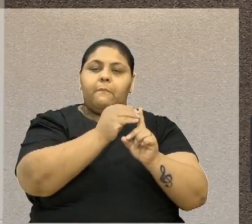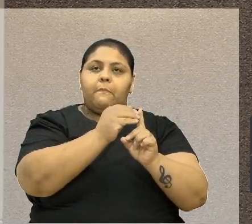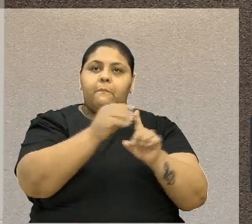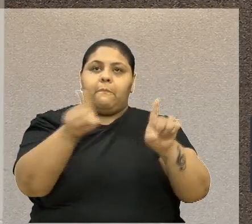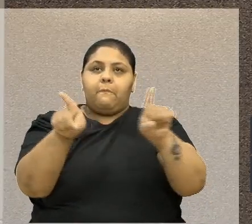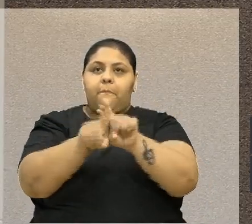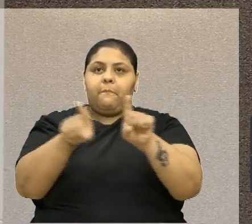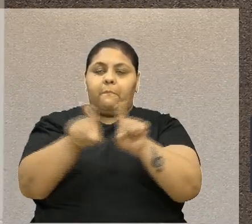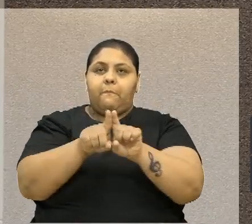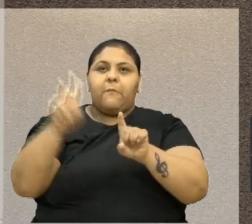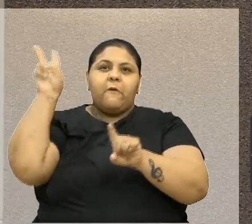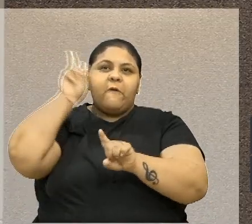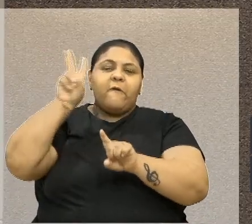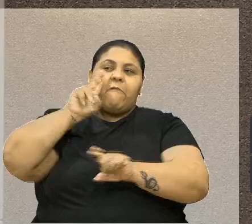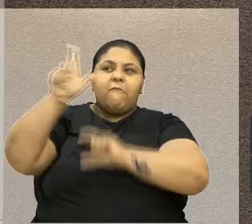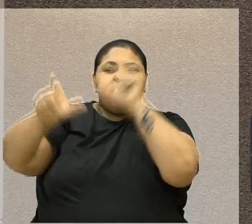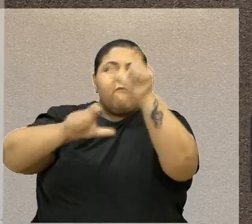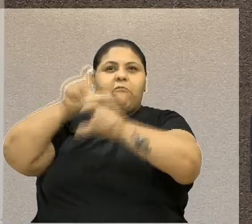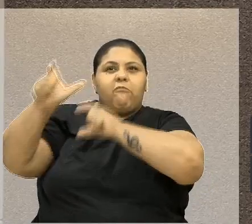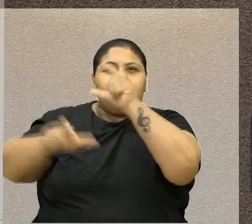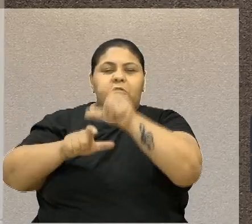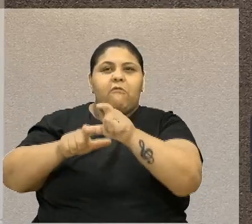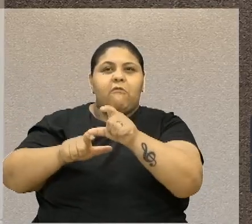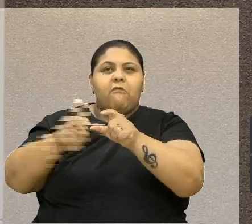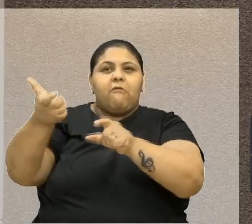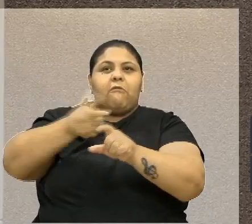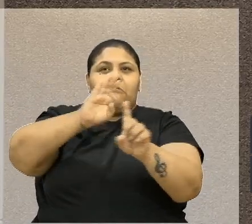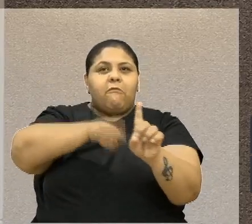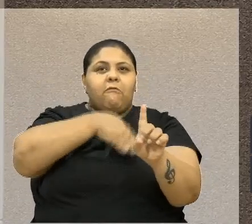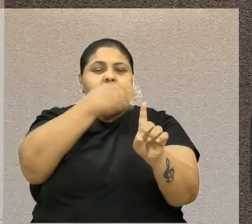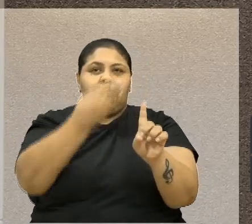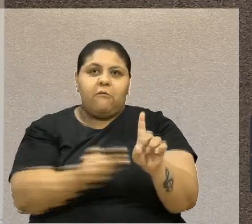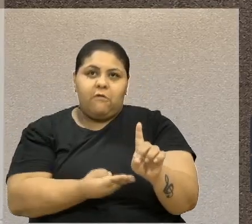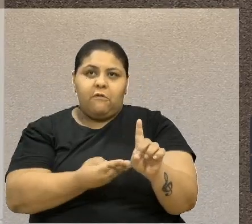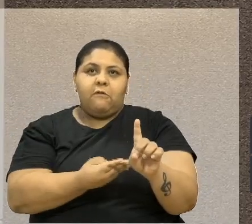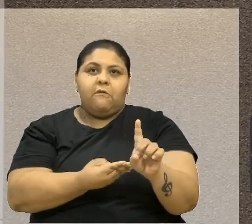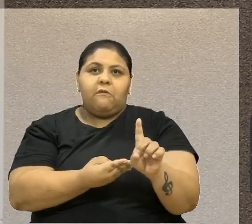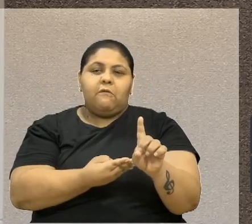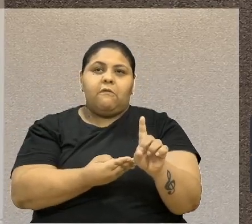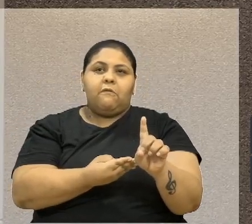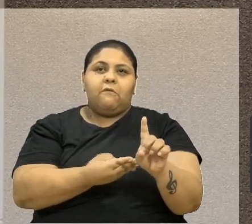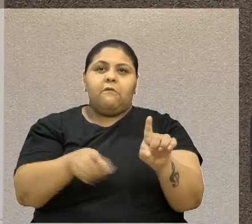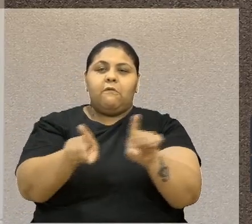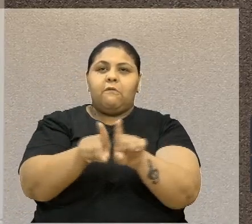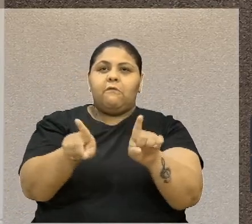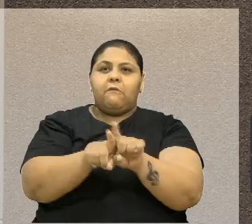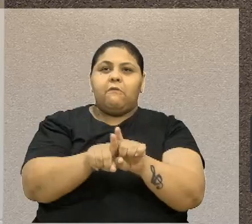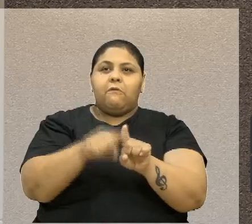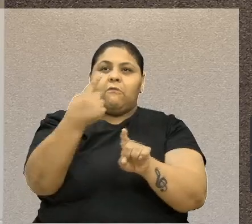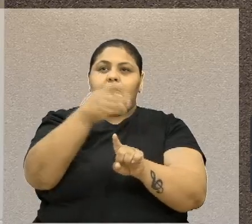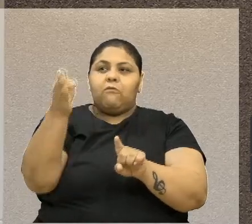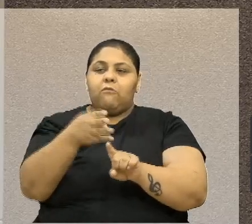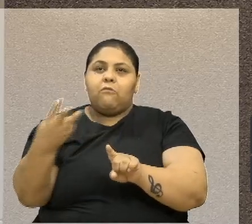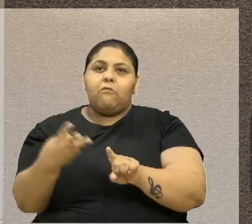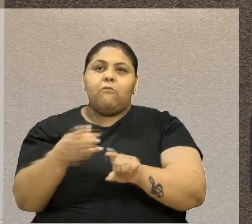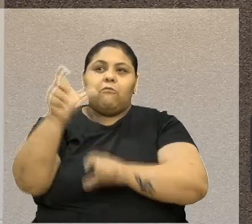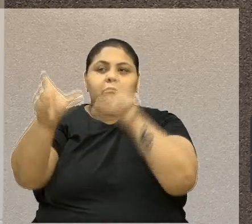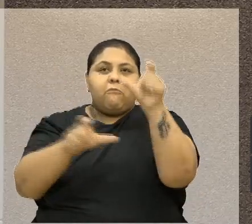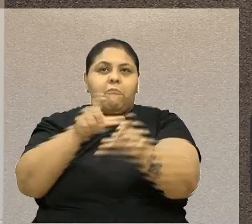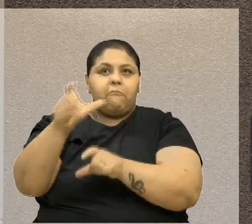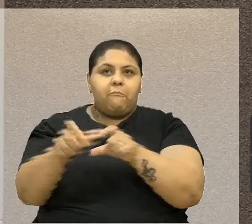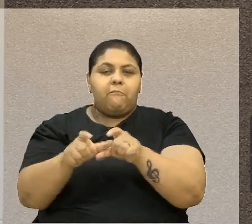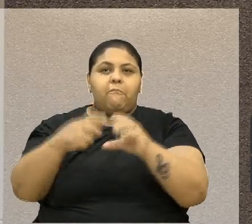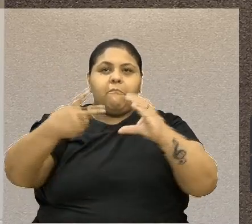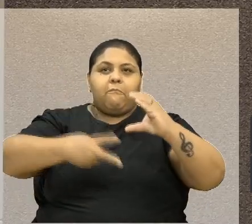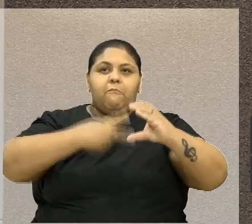circunstanciada biografia da pessoa que se deseja homenagear, a subscrição de 1/3 dos membros da Câmara Municipal